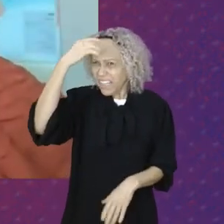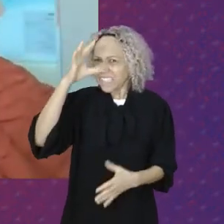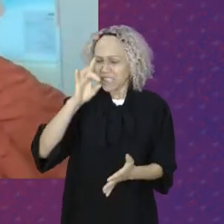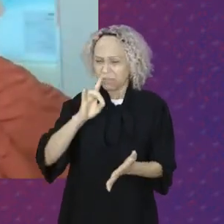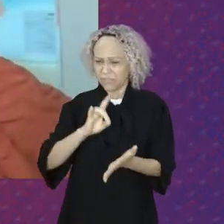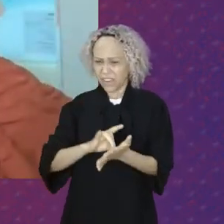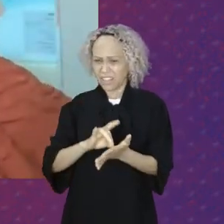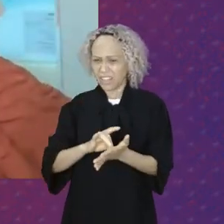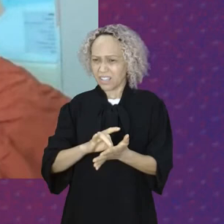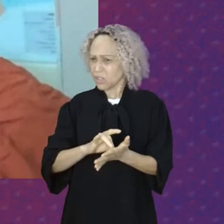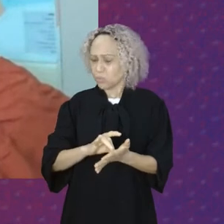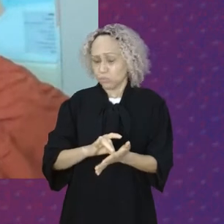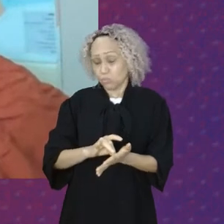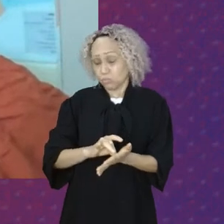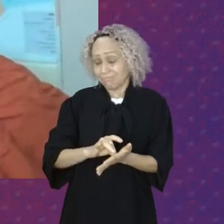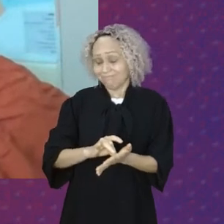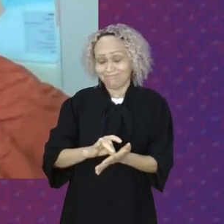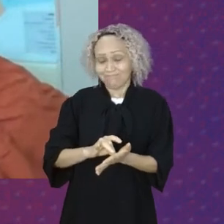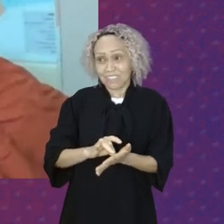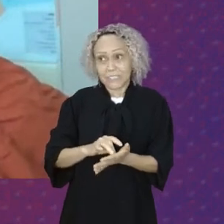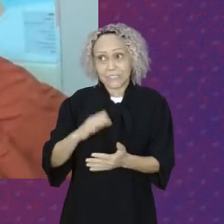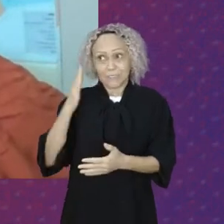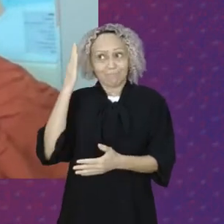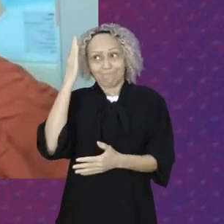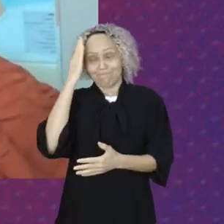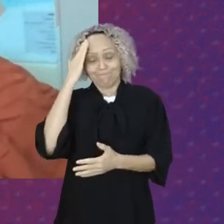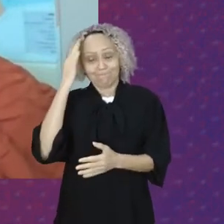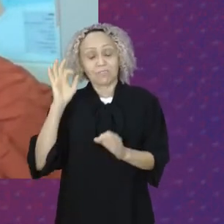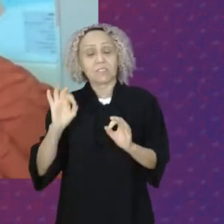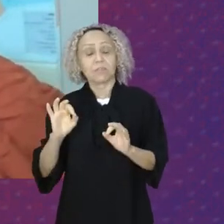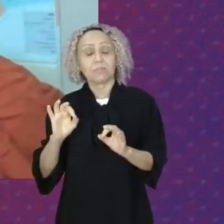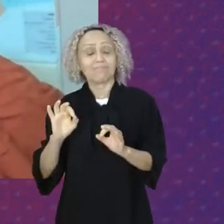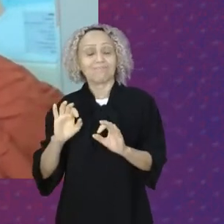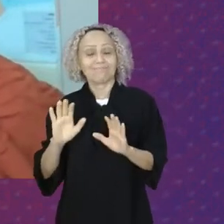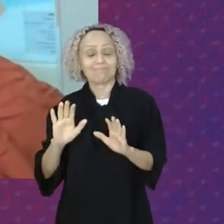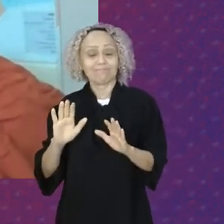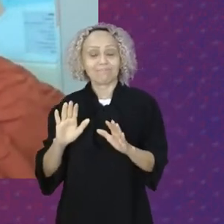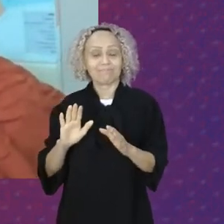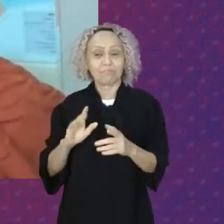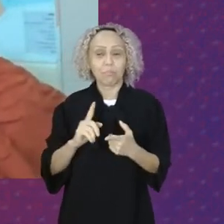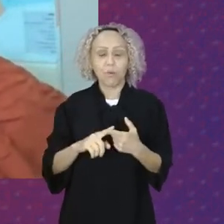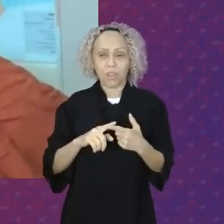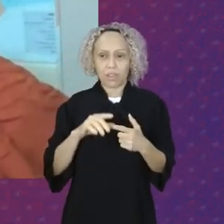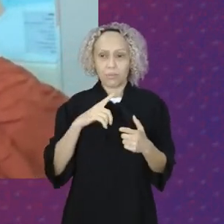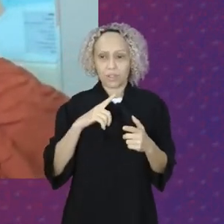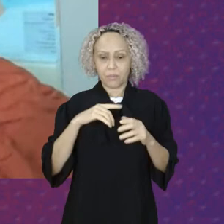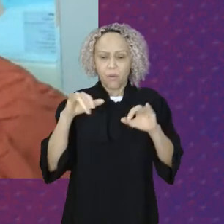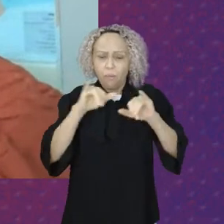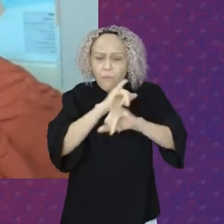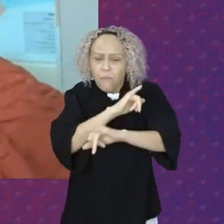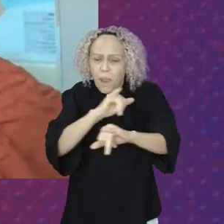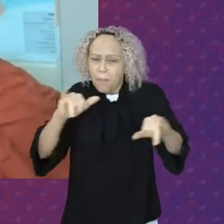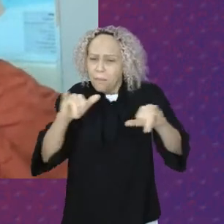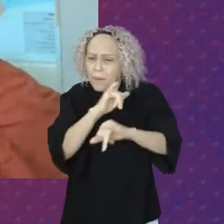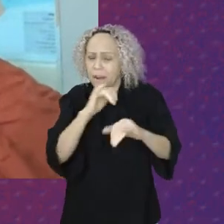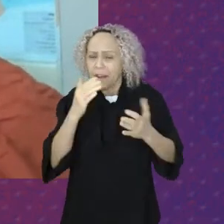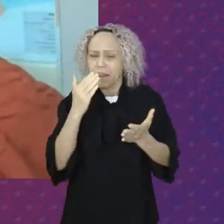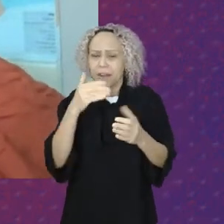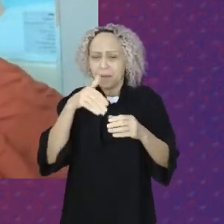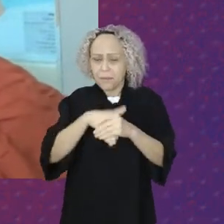uma campanha sem abrir mão de tudo aquilo que eu acredito, com toda a saúde, claro,